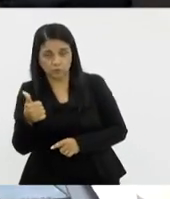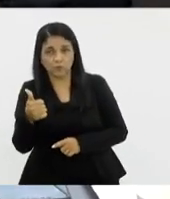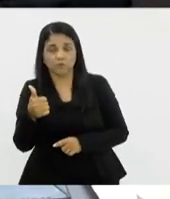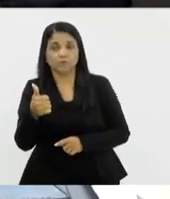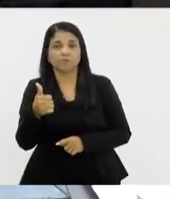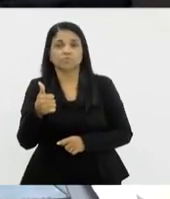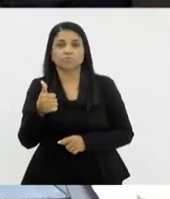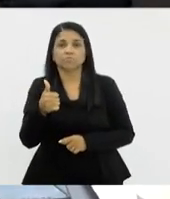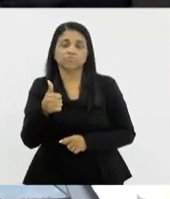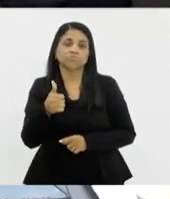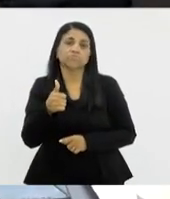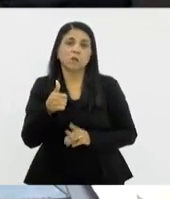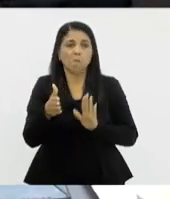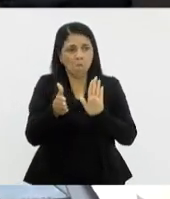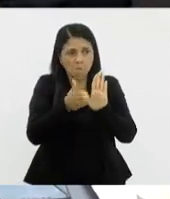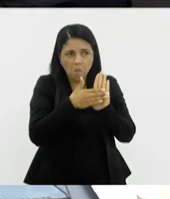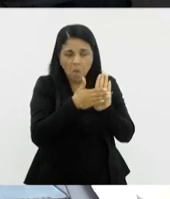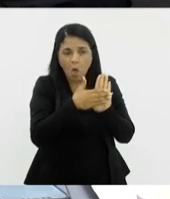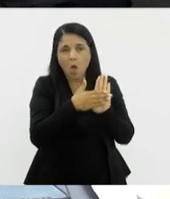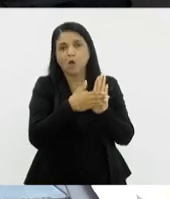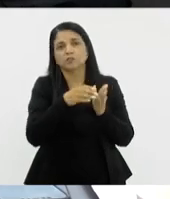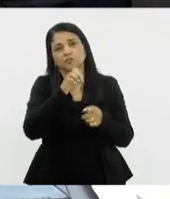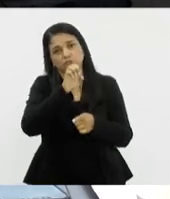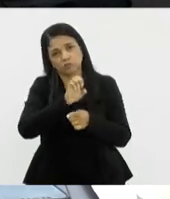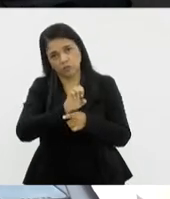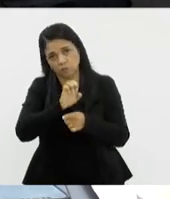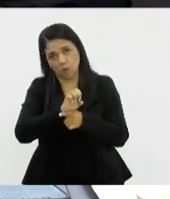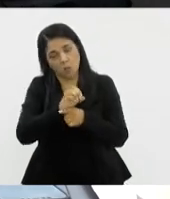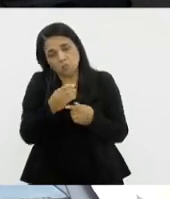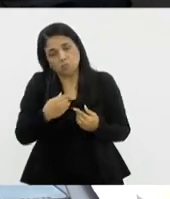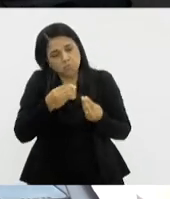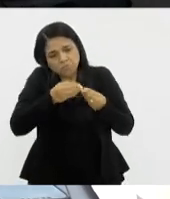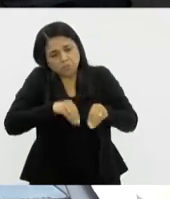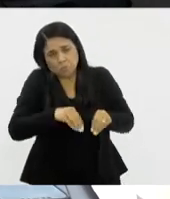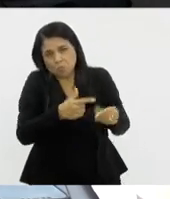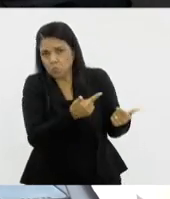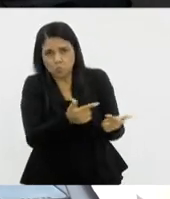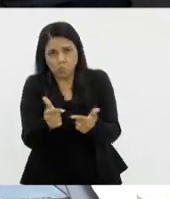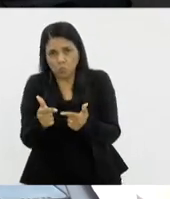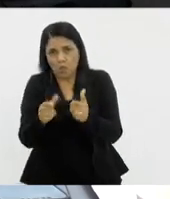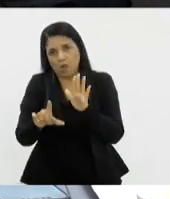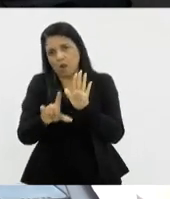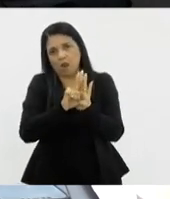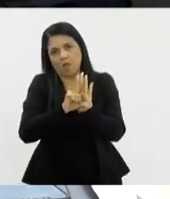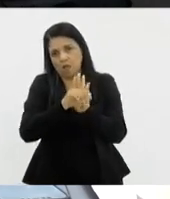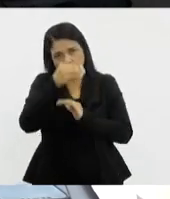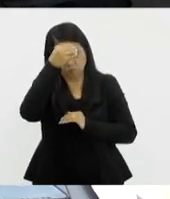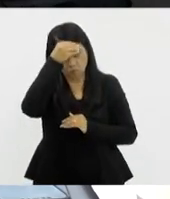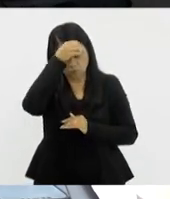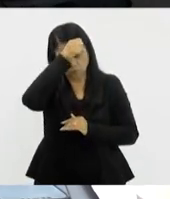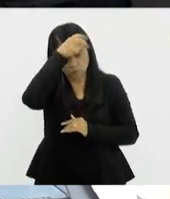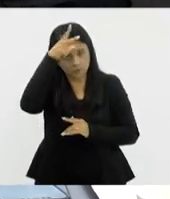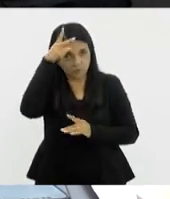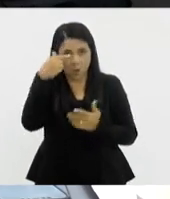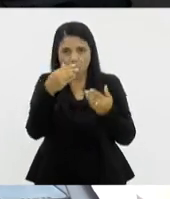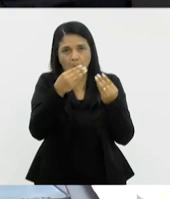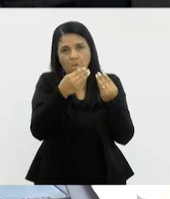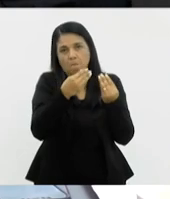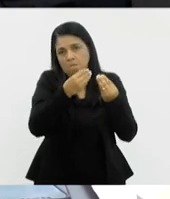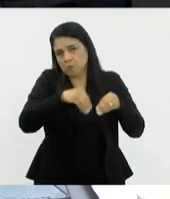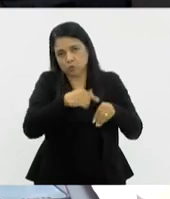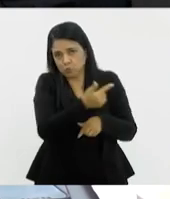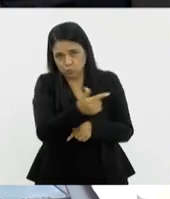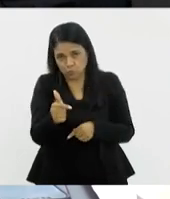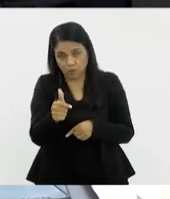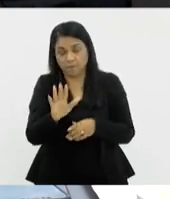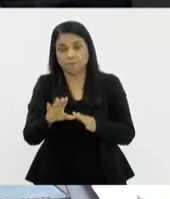2021. Evidentemente, uma proposta estadual não está prejudicada por uma lei municipal. No